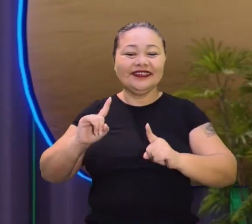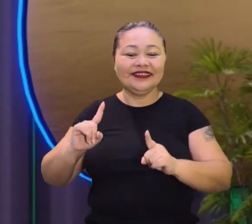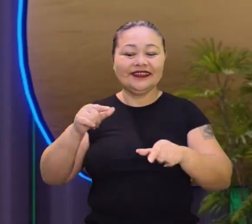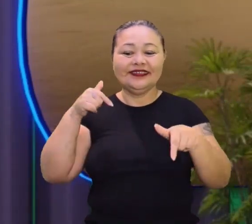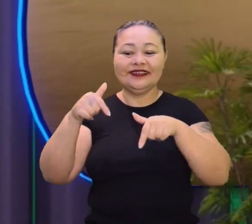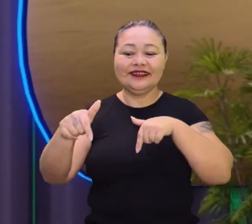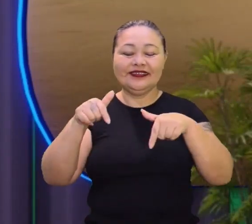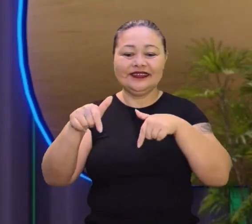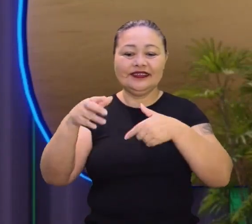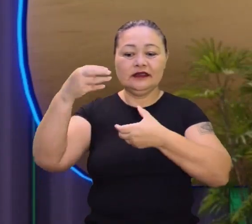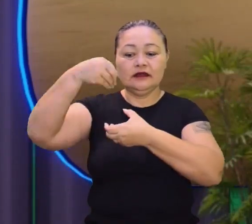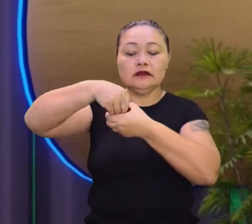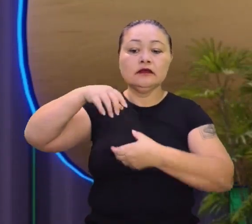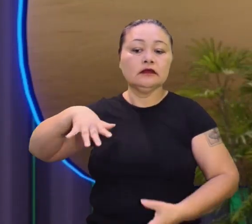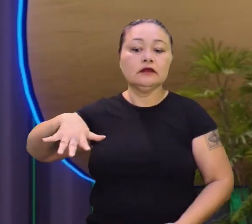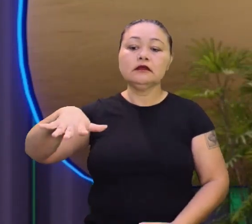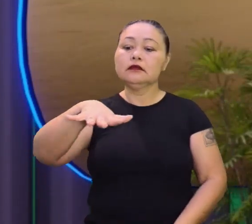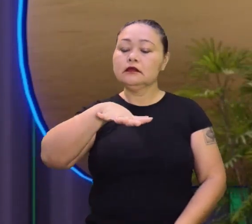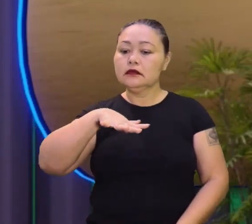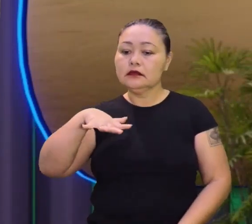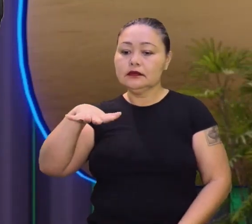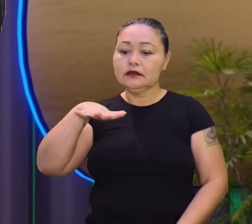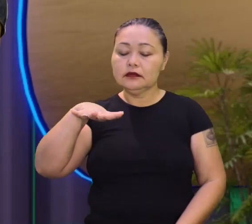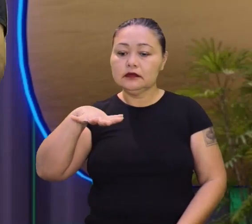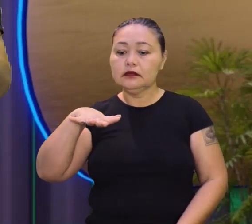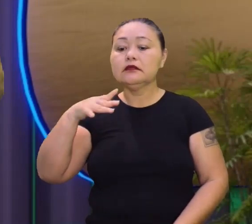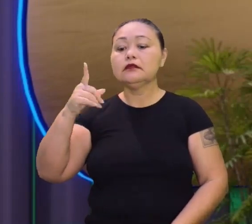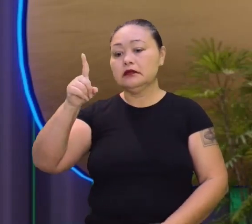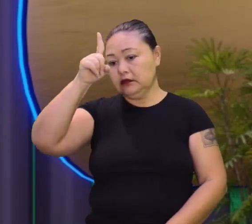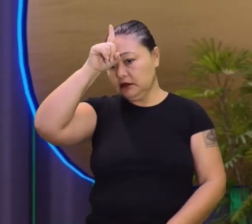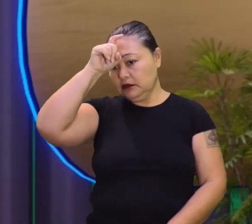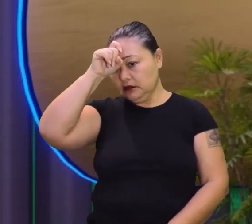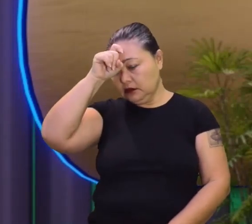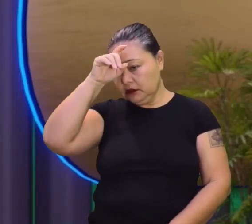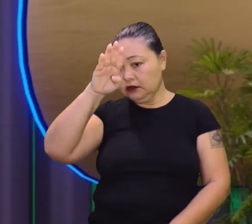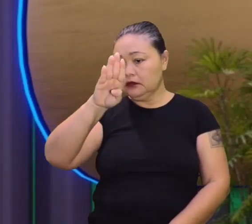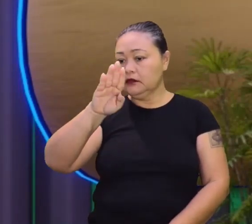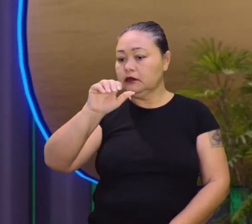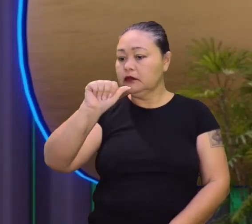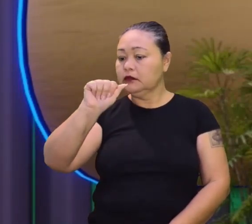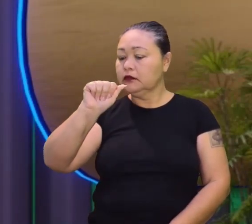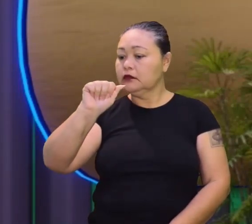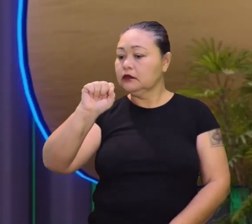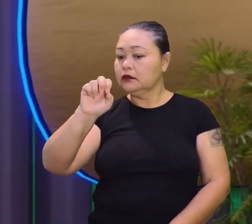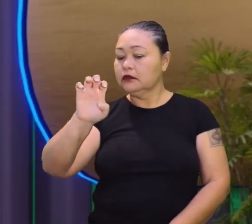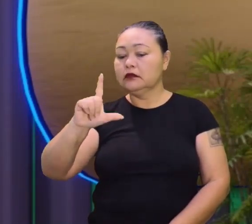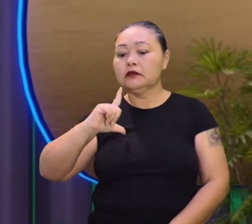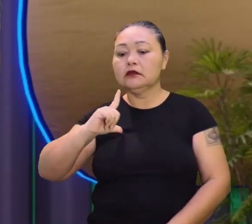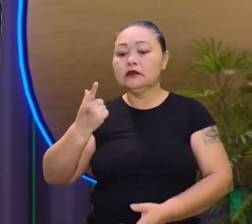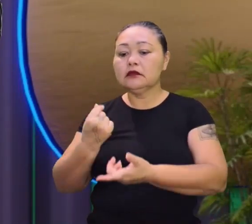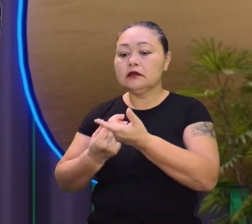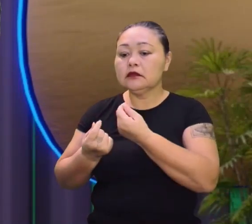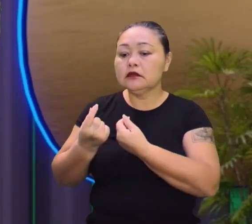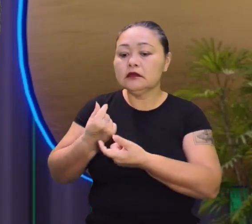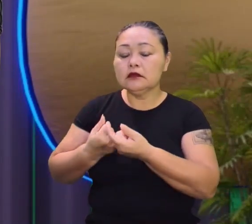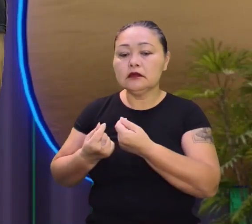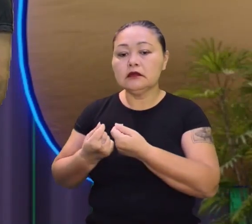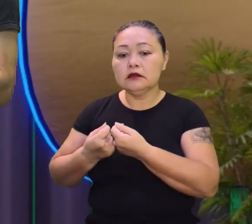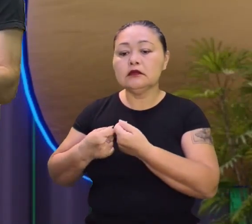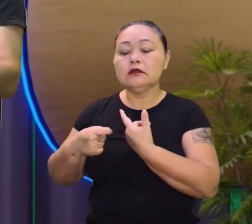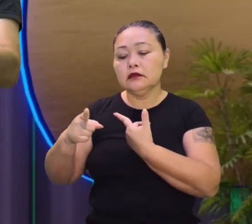eu trabalhava dentro de um setor do hospital de base que fazia o faturamento do